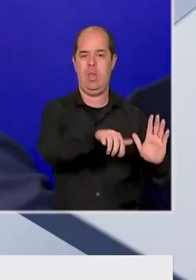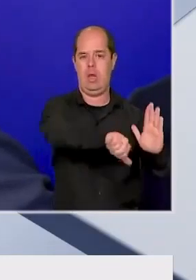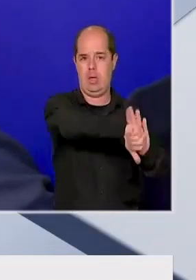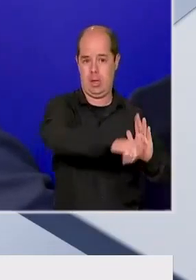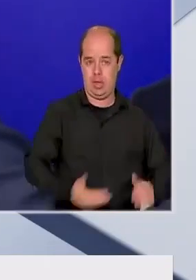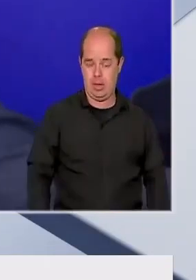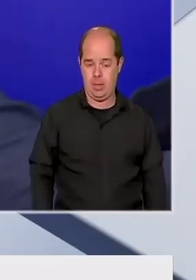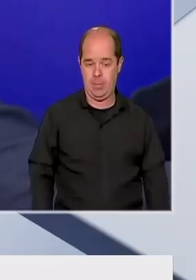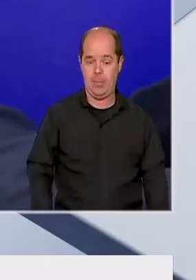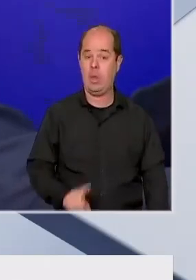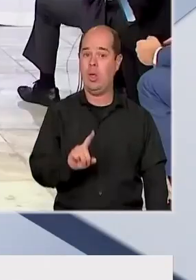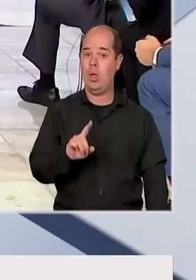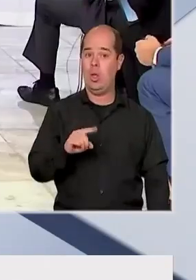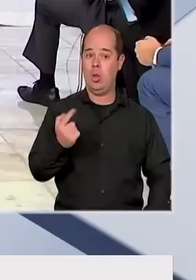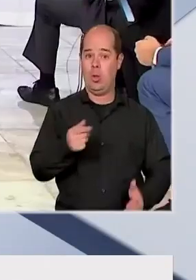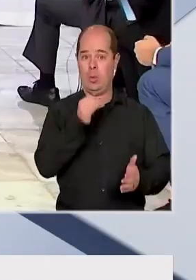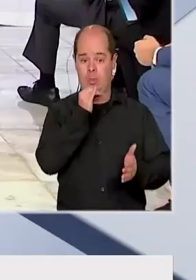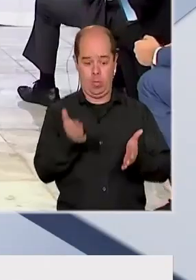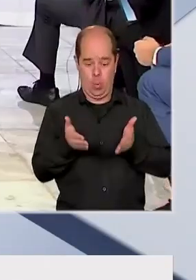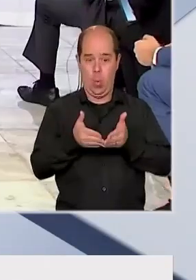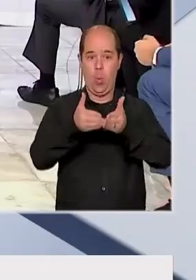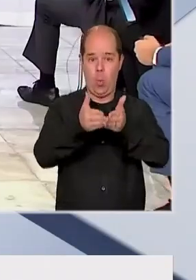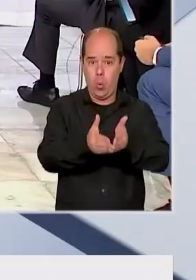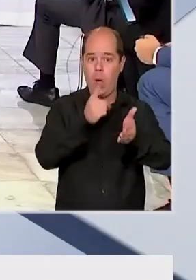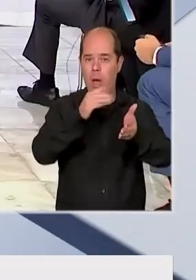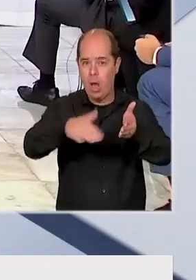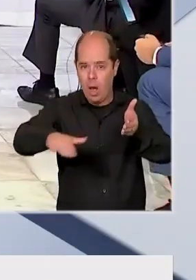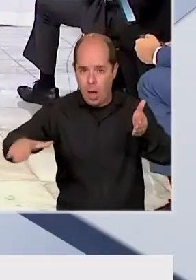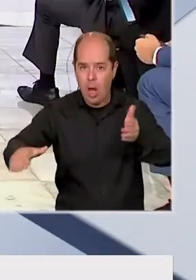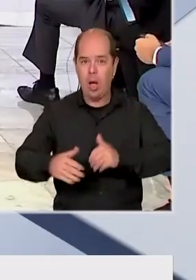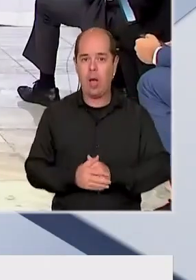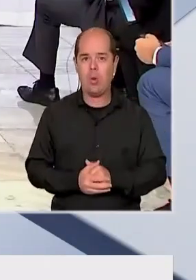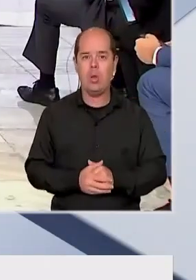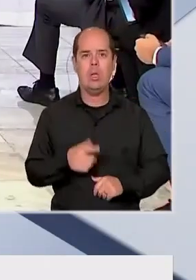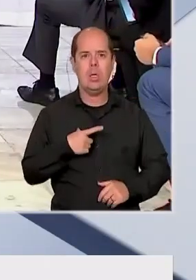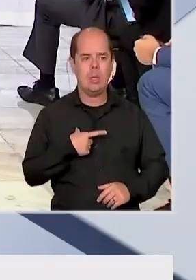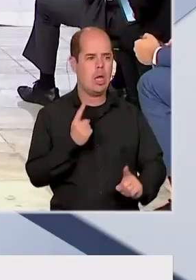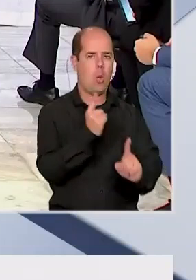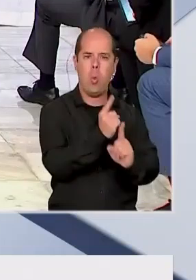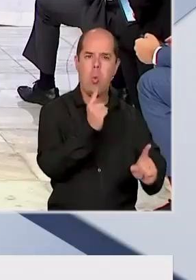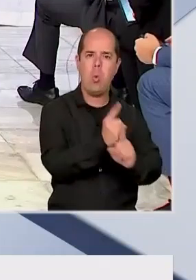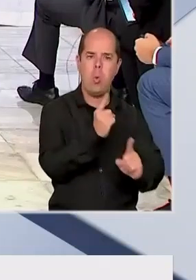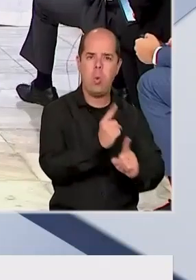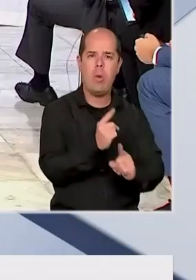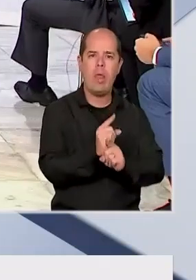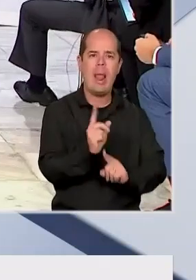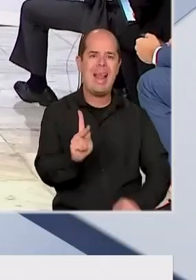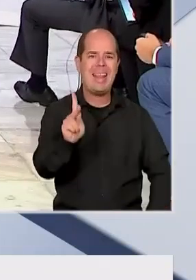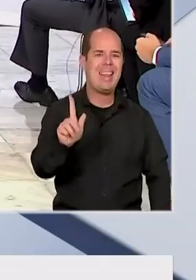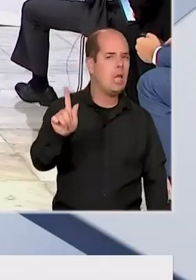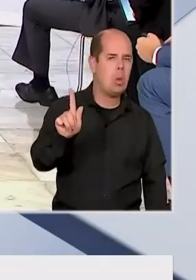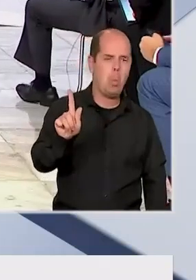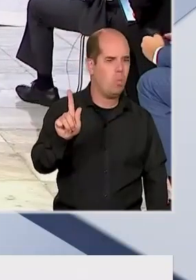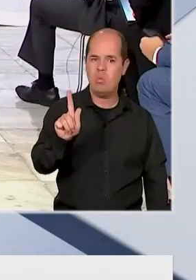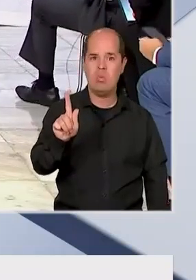política voltada para combater de fato o crime organizado nessas regiões que já são tão tradicionais paraa entrada de drogas e armas aqui no